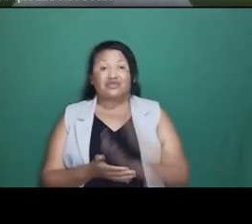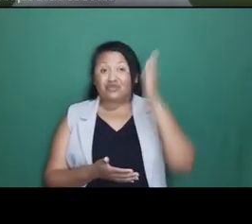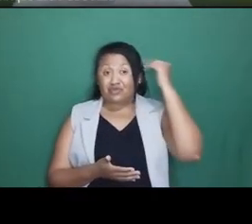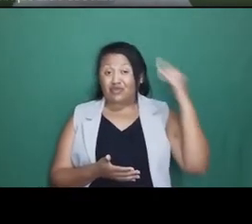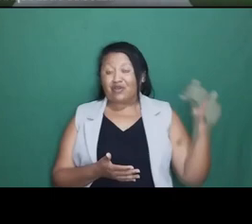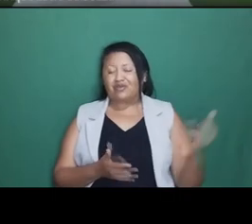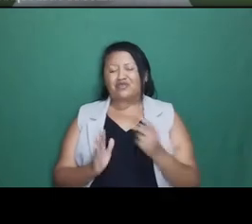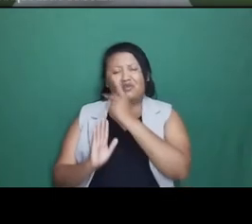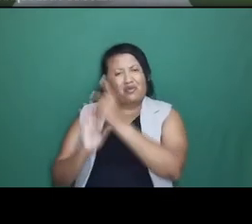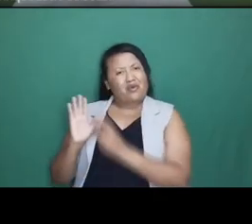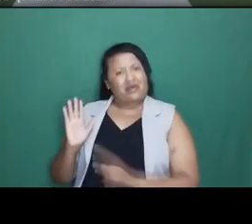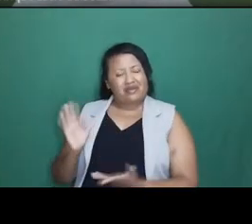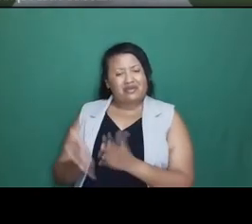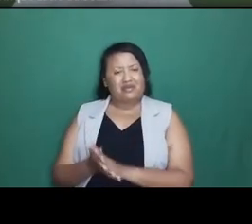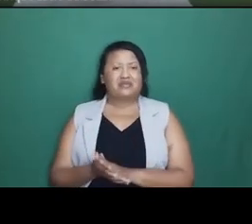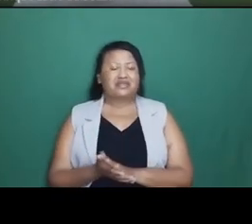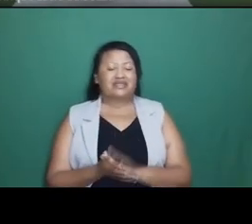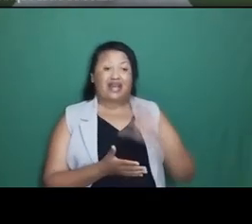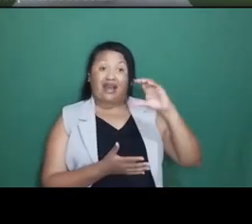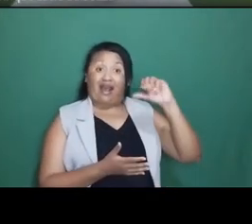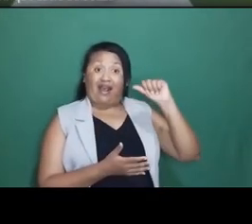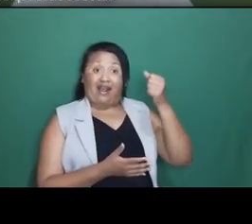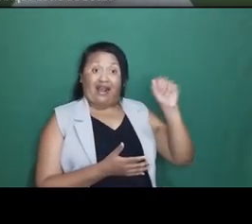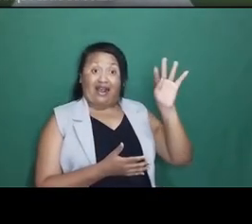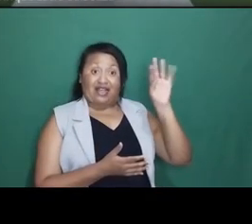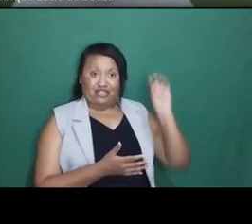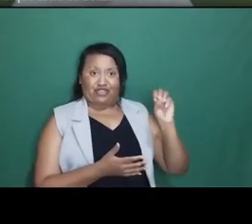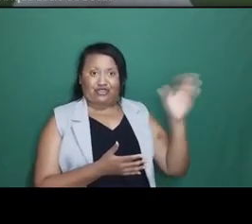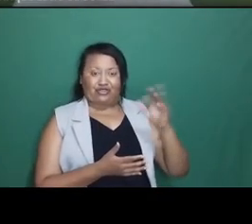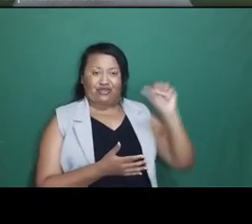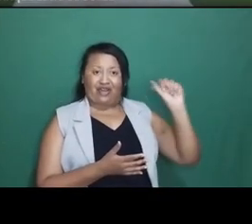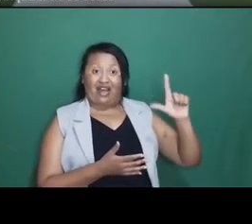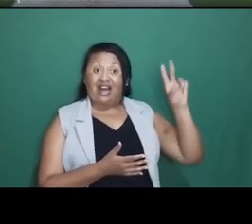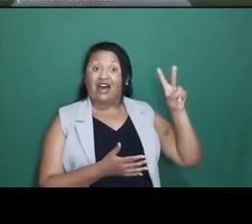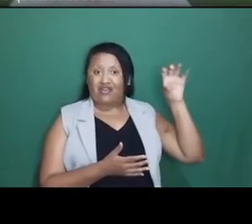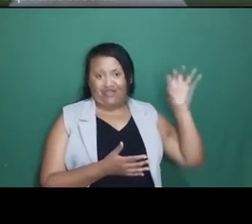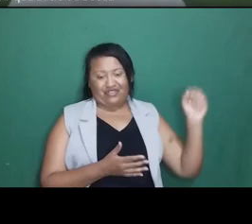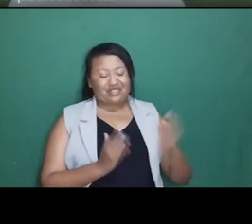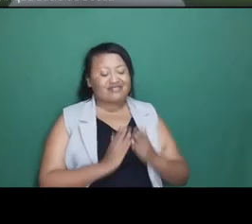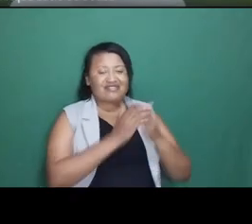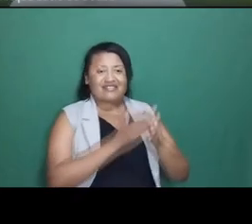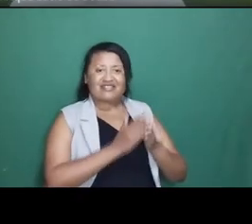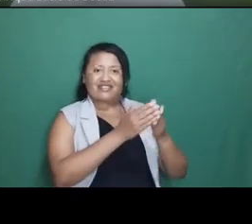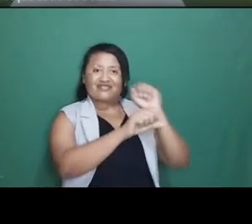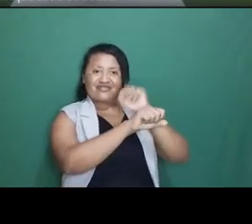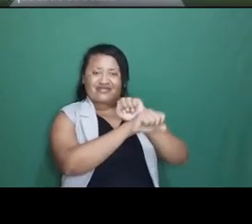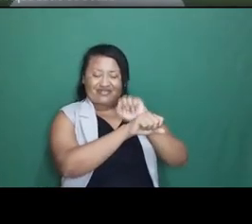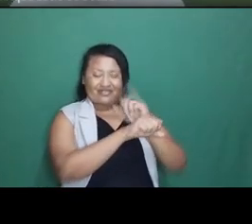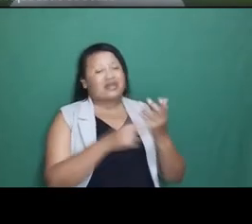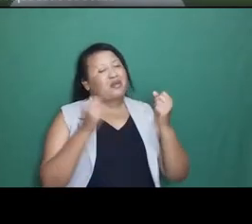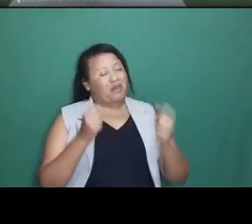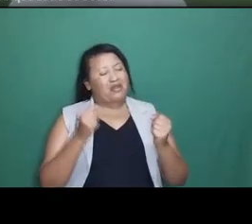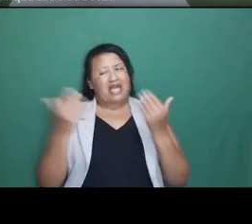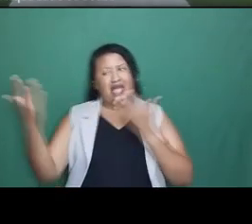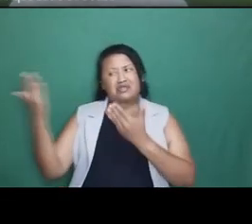poema de Castro Alves Negreiro que pode ser analisada e associada